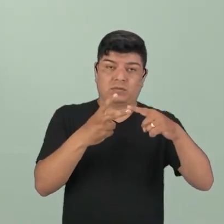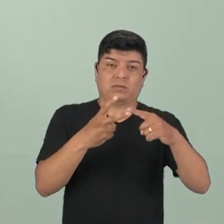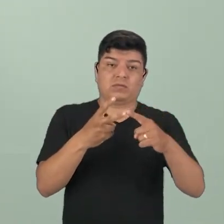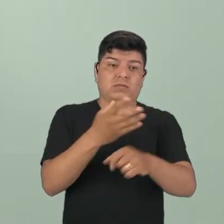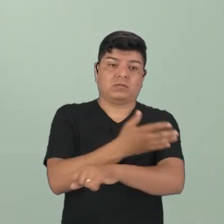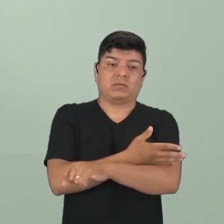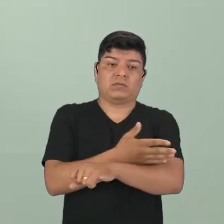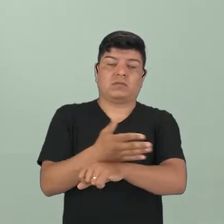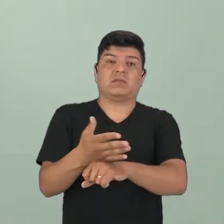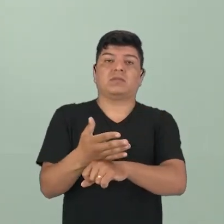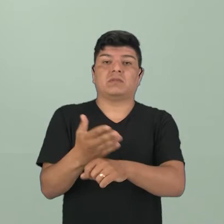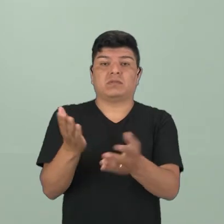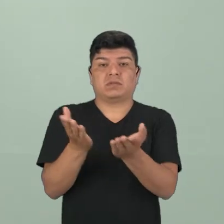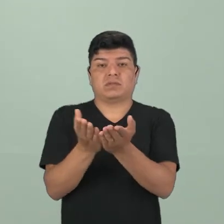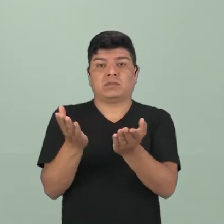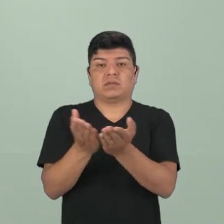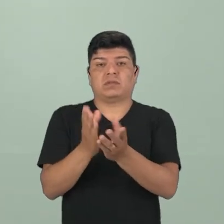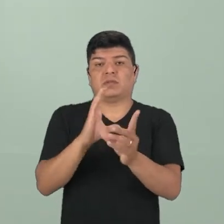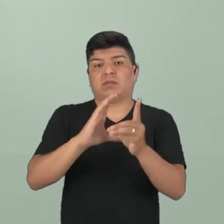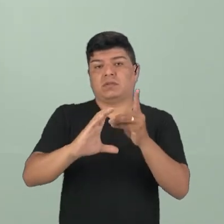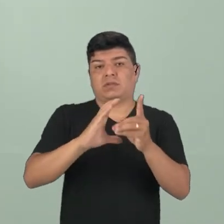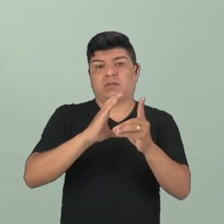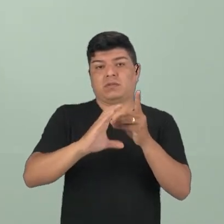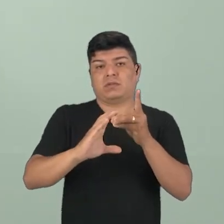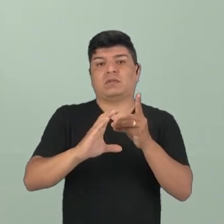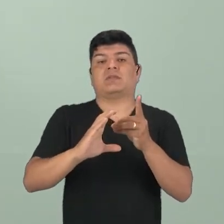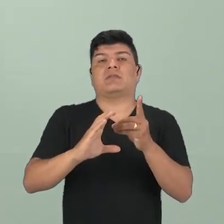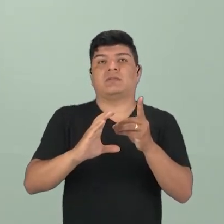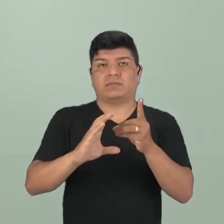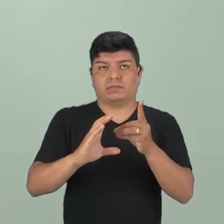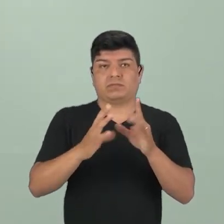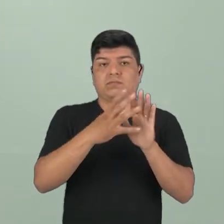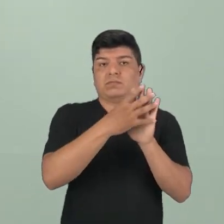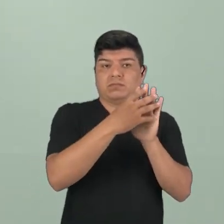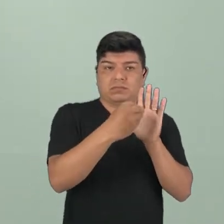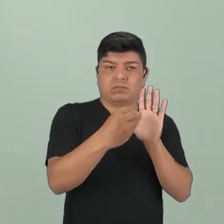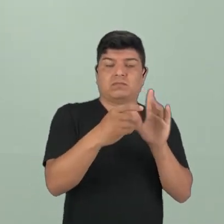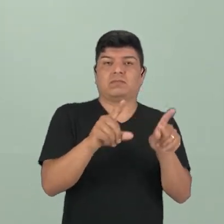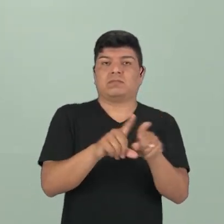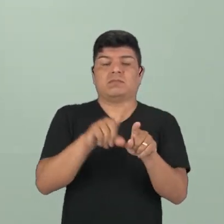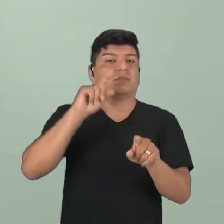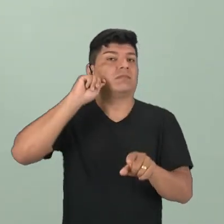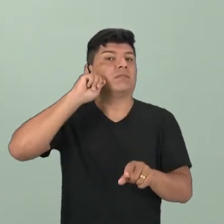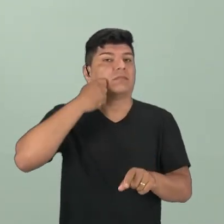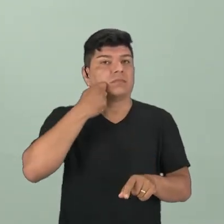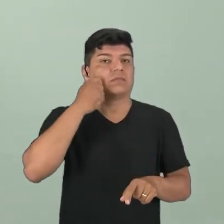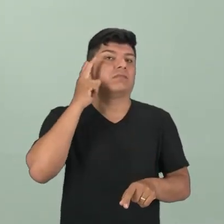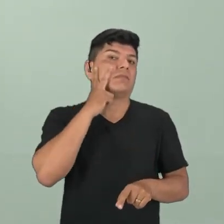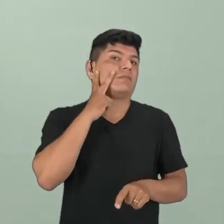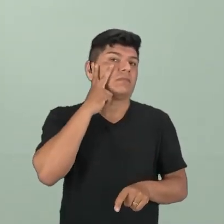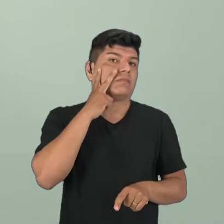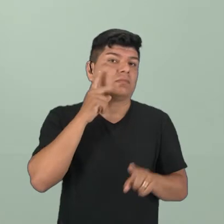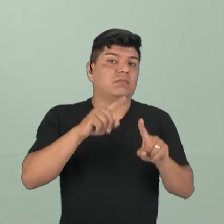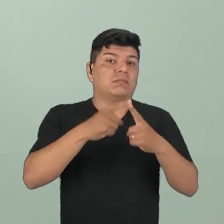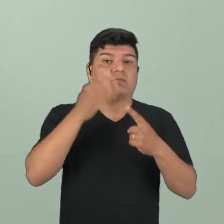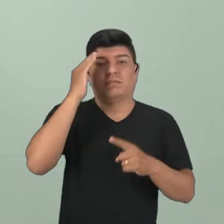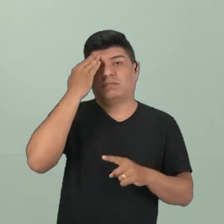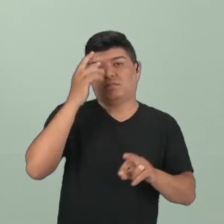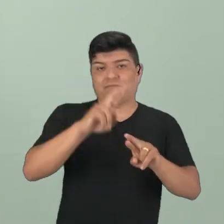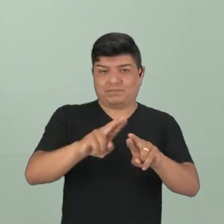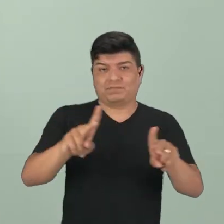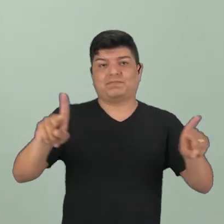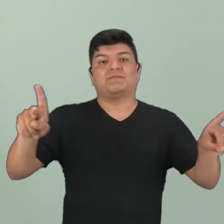cristã que têm um ritual, que tem um símbolo, pão e vinho, mas entendido de